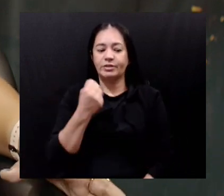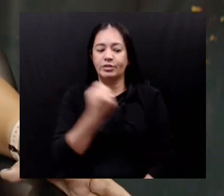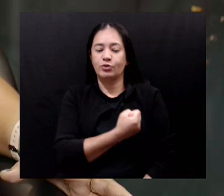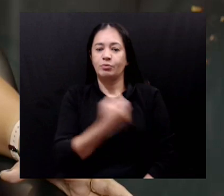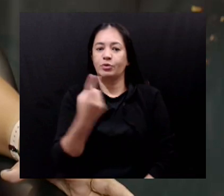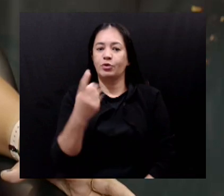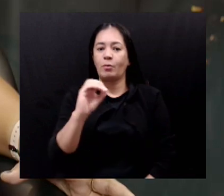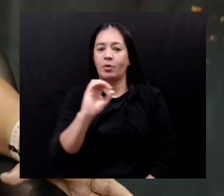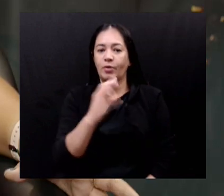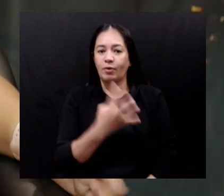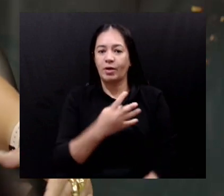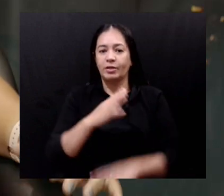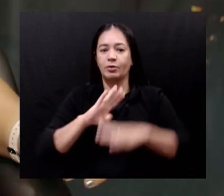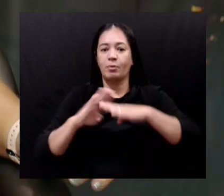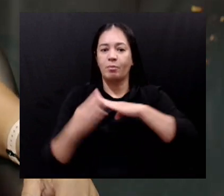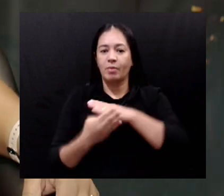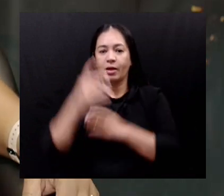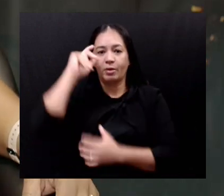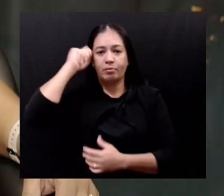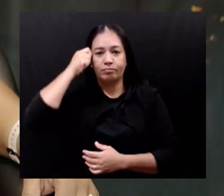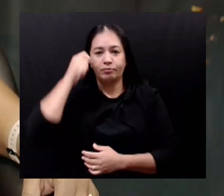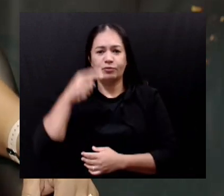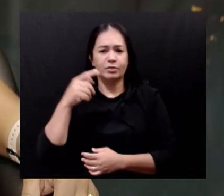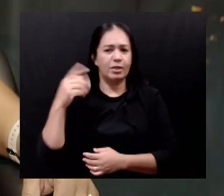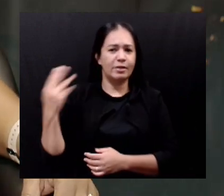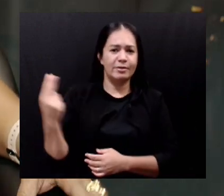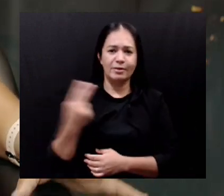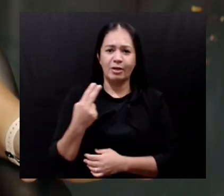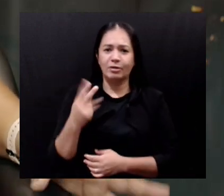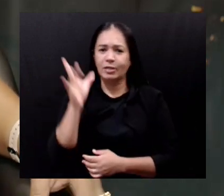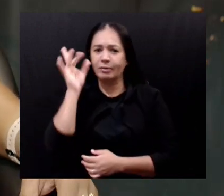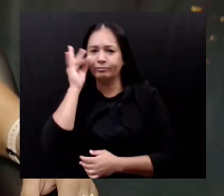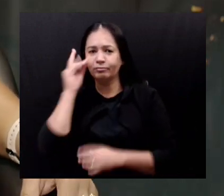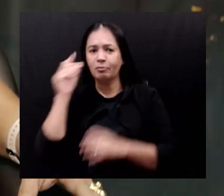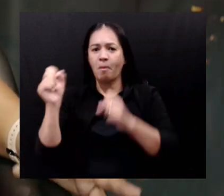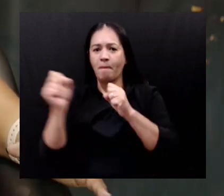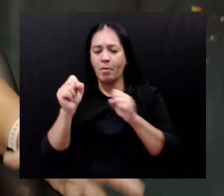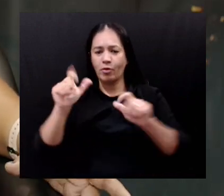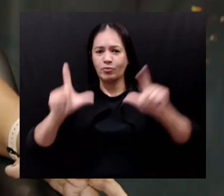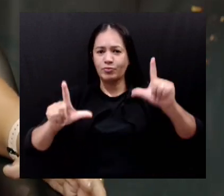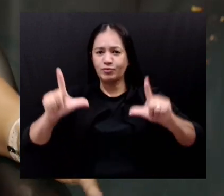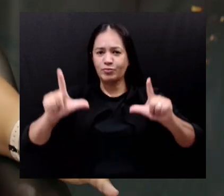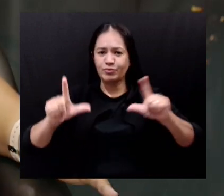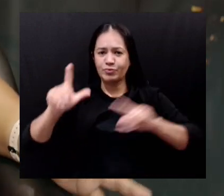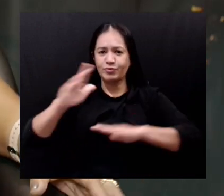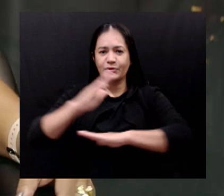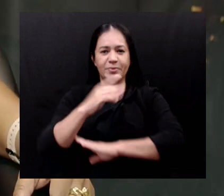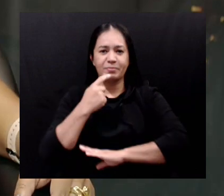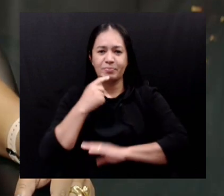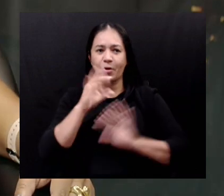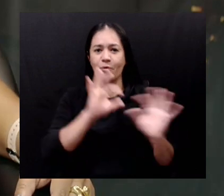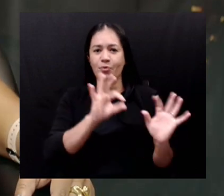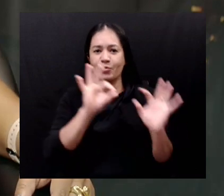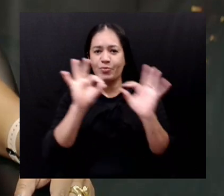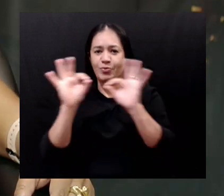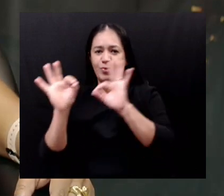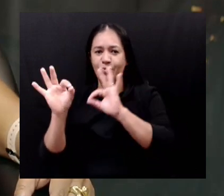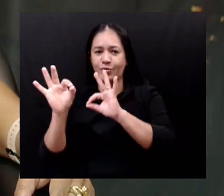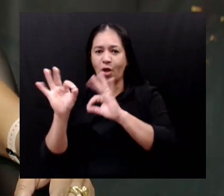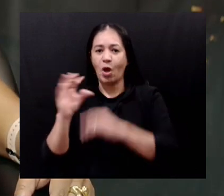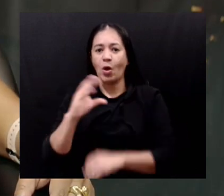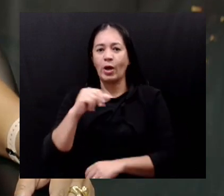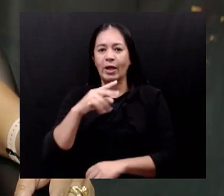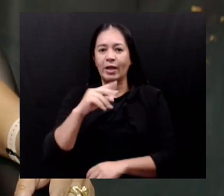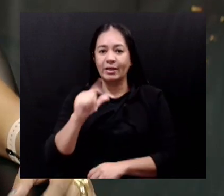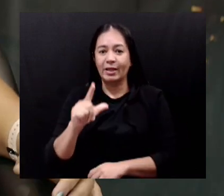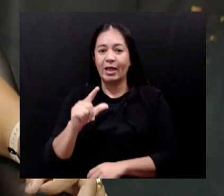quem não puder comparecer, claro que pode assistir aqui pela TV Câmara Campinas, eu vou repetir para você, sinal digital 11.3, canal 4 da NET,